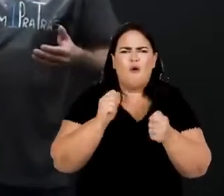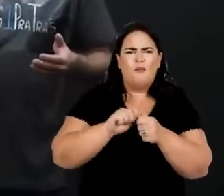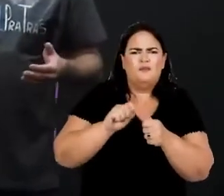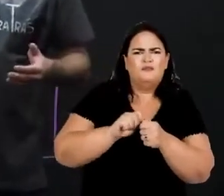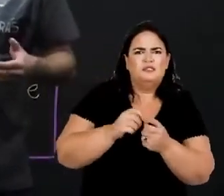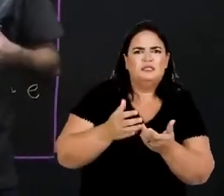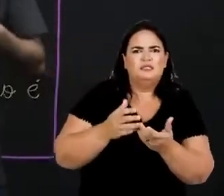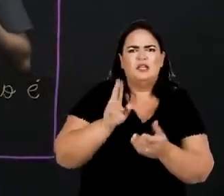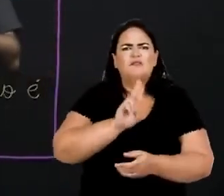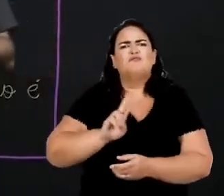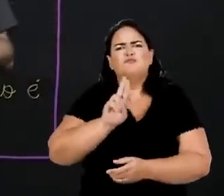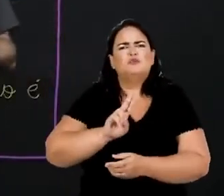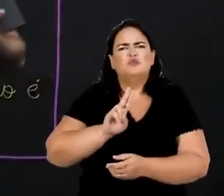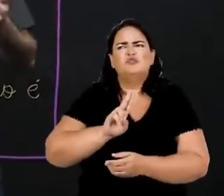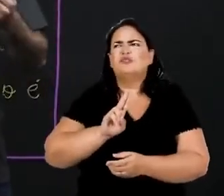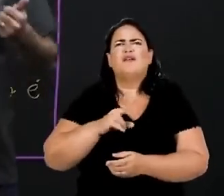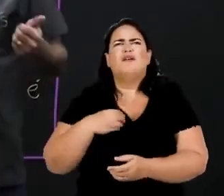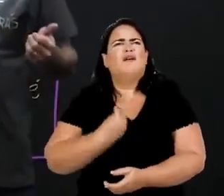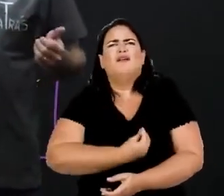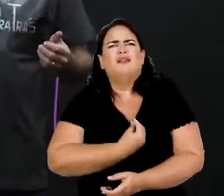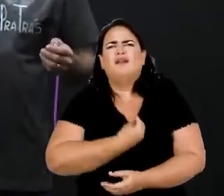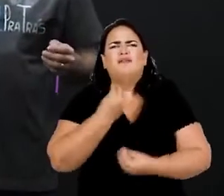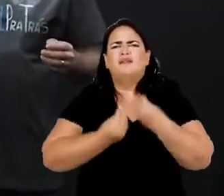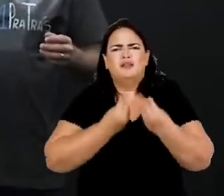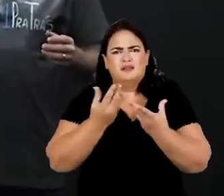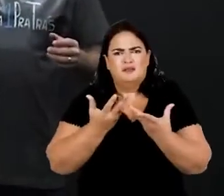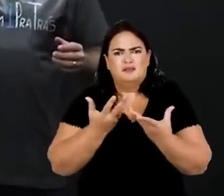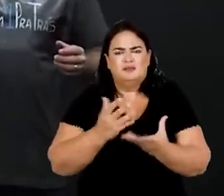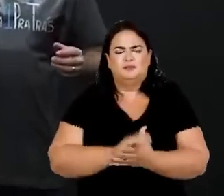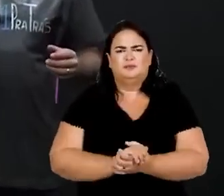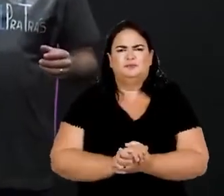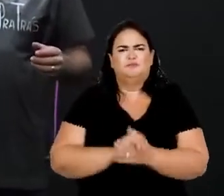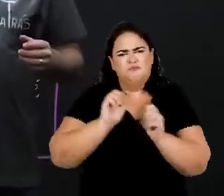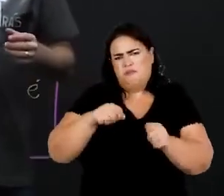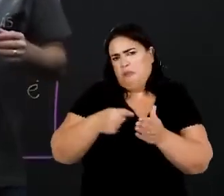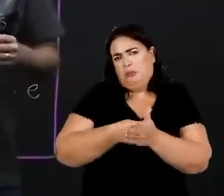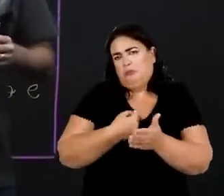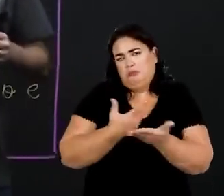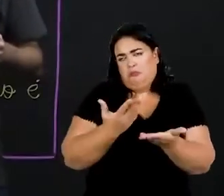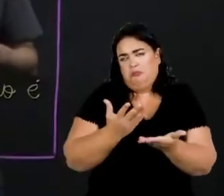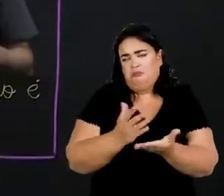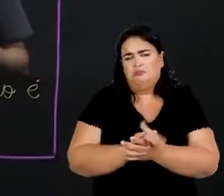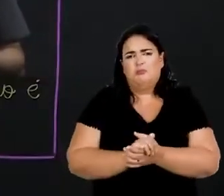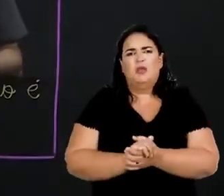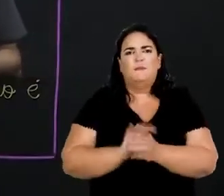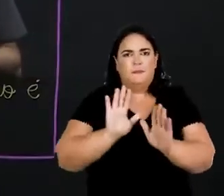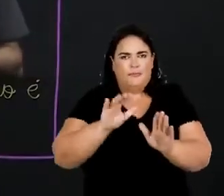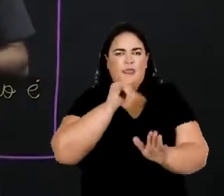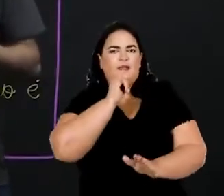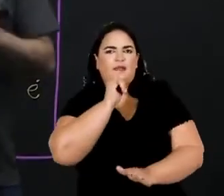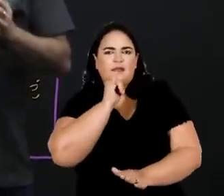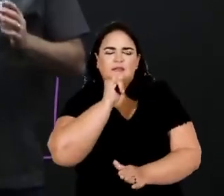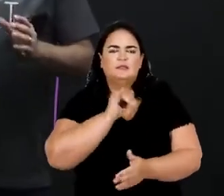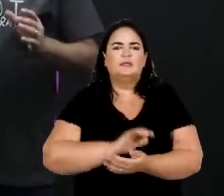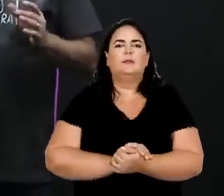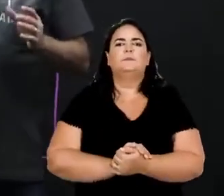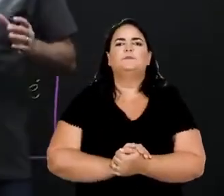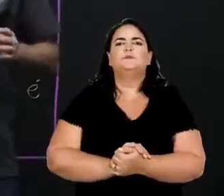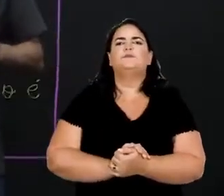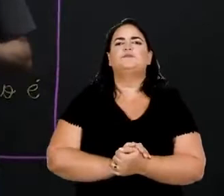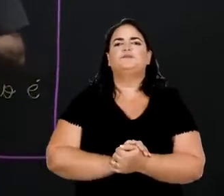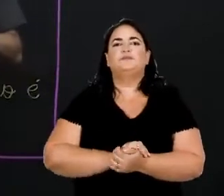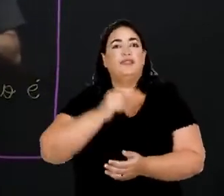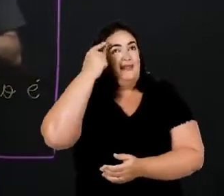podem ser utilizados em tua vida no teu cotidiano eu vou te mostrar aqui alguns exemplos de como isso aparece tá